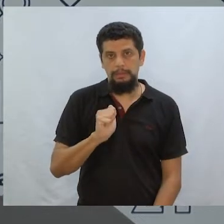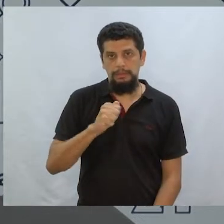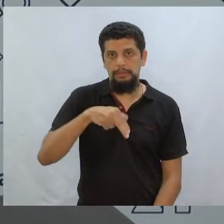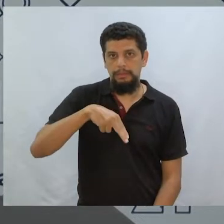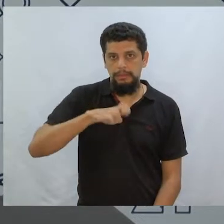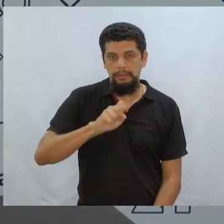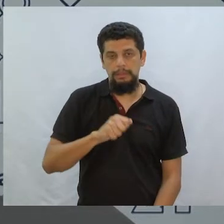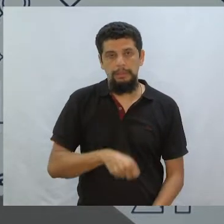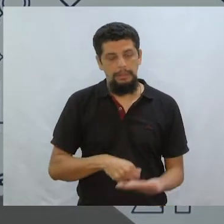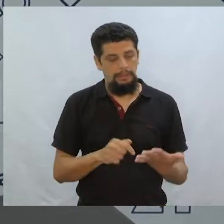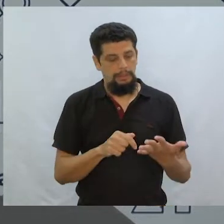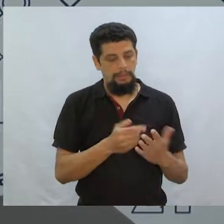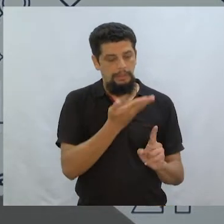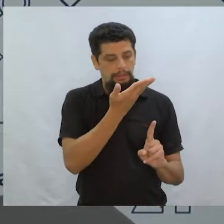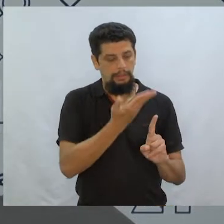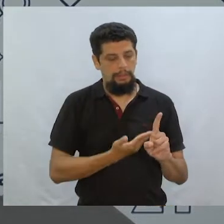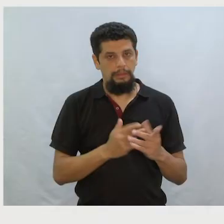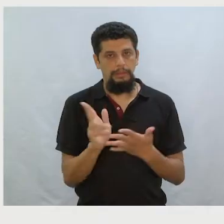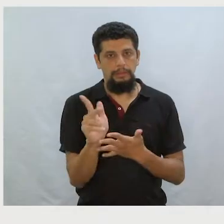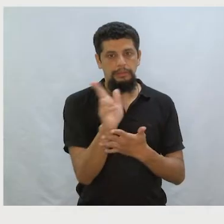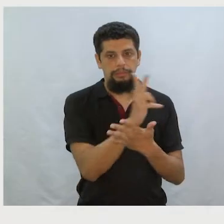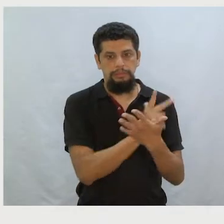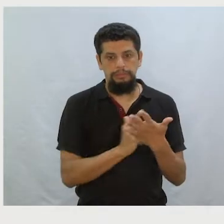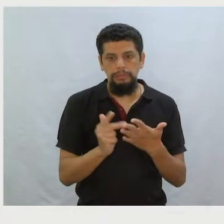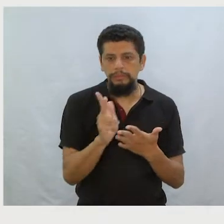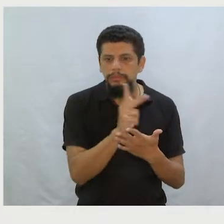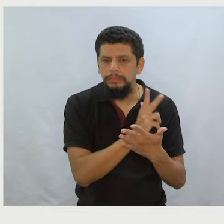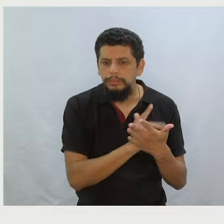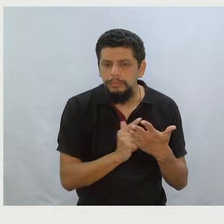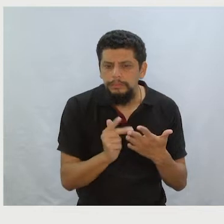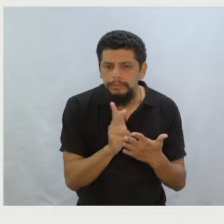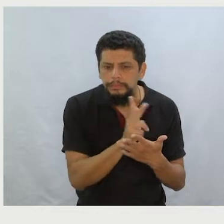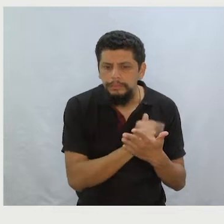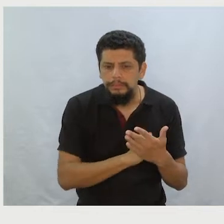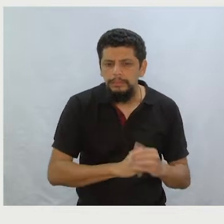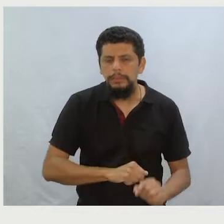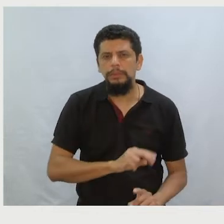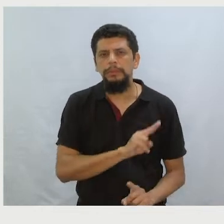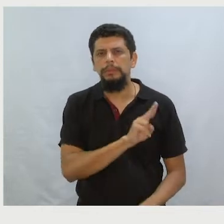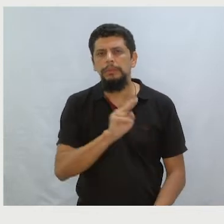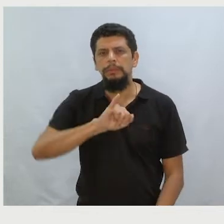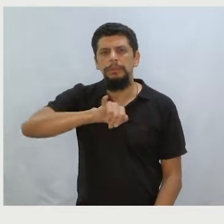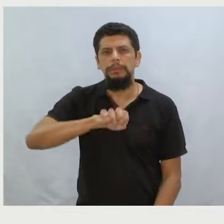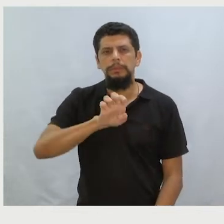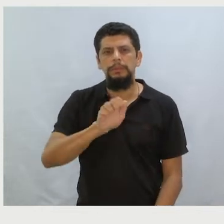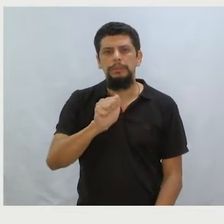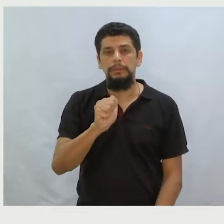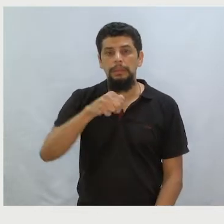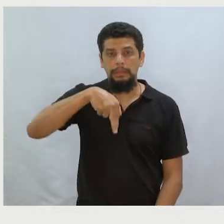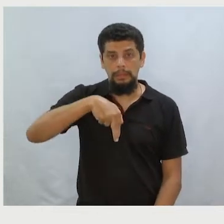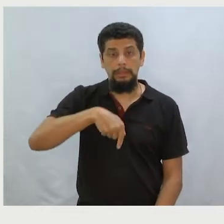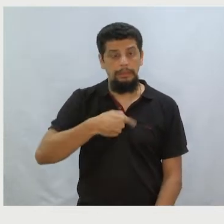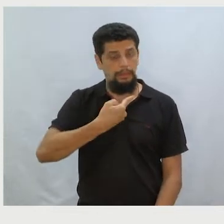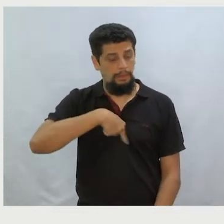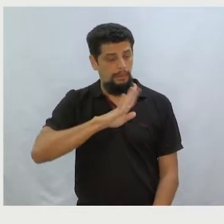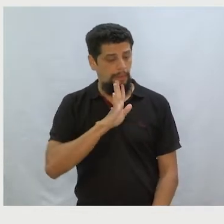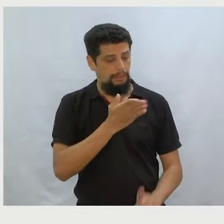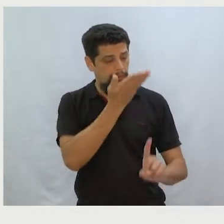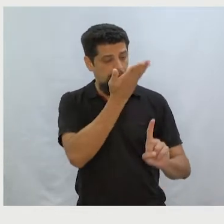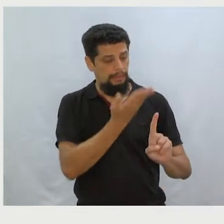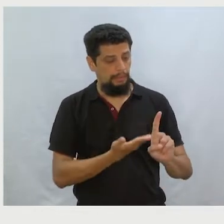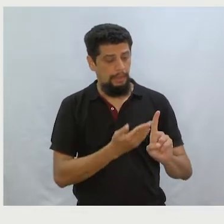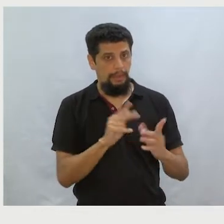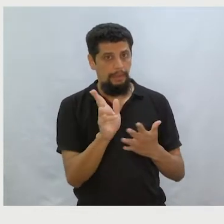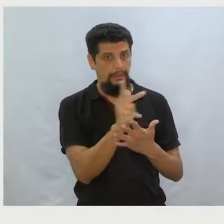ilustrado por jean-claude e alfen olha só o jean-claude é Rafa vamos conhecer um pouquinho desse